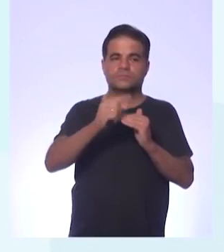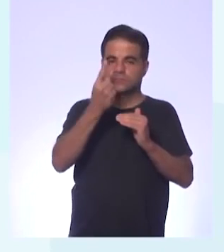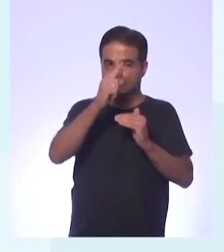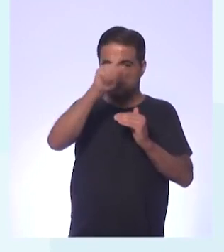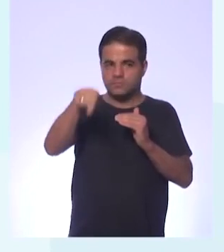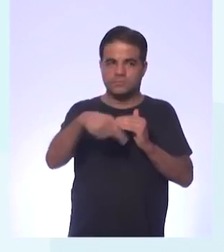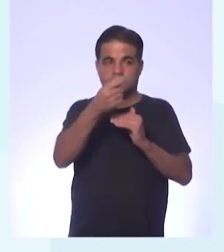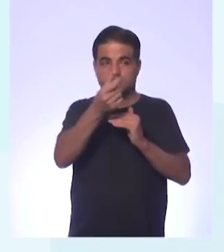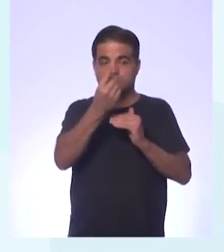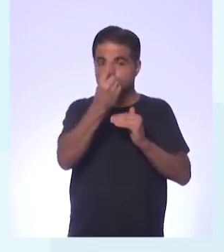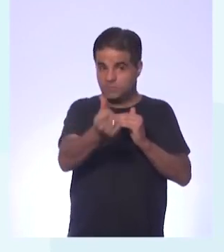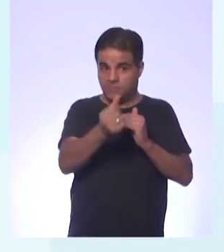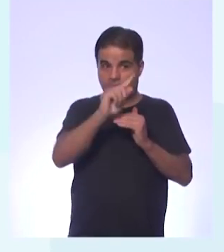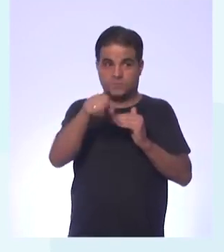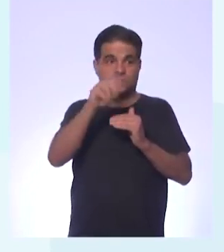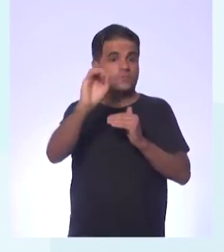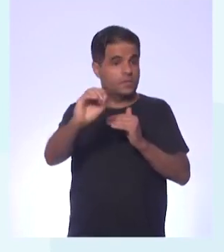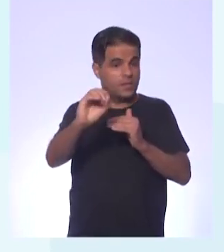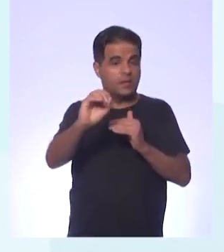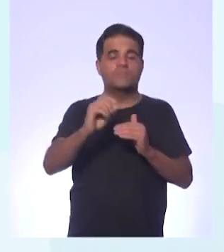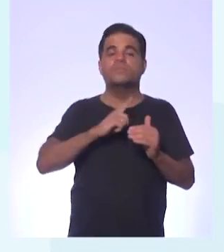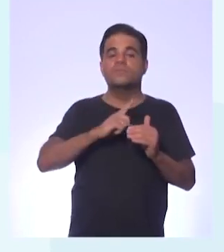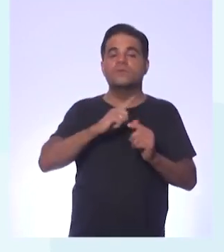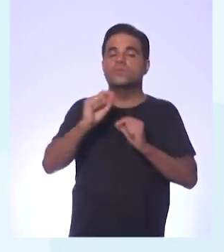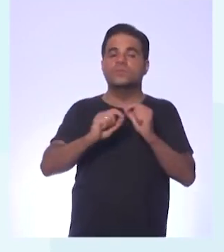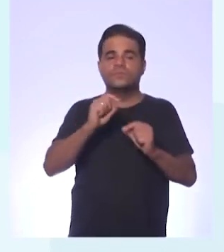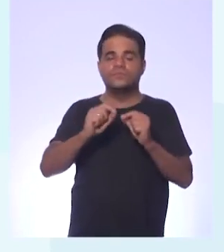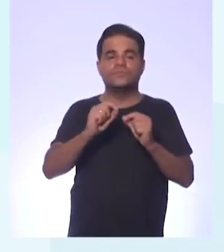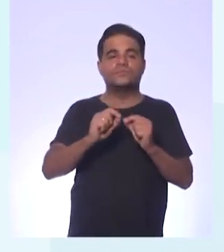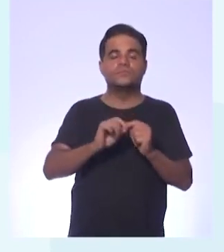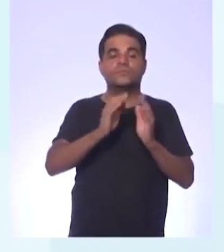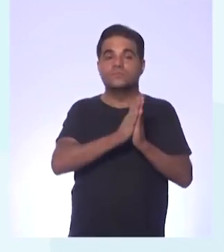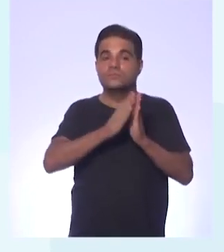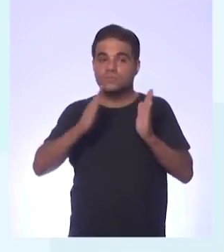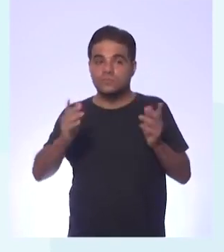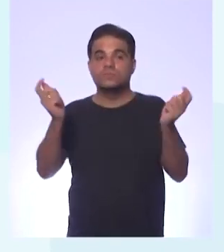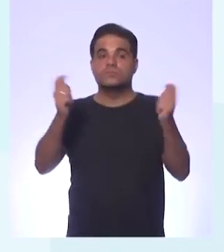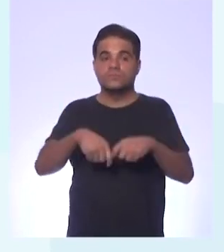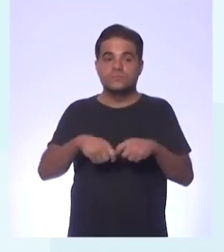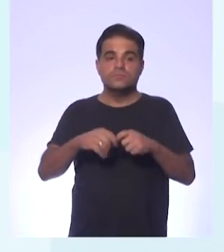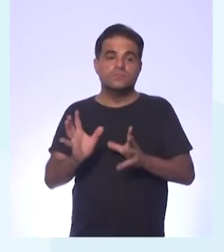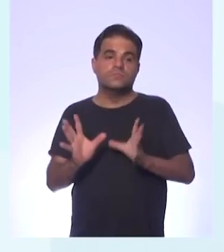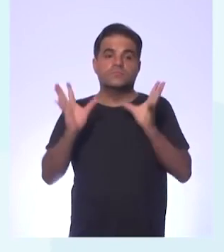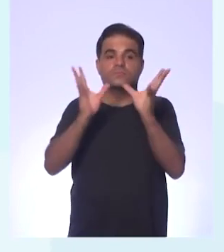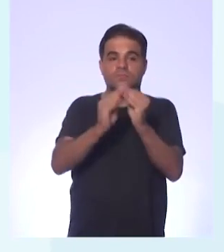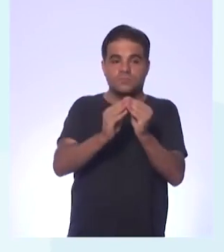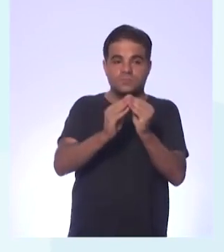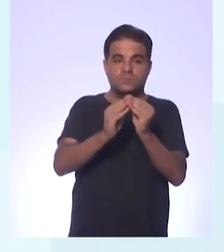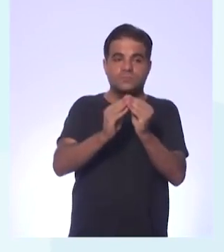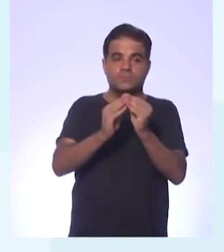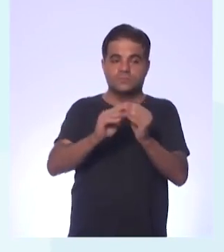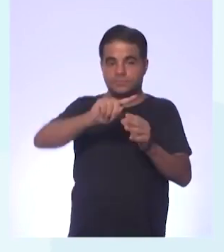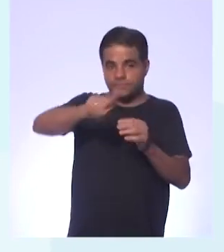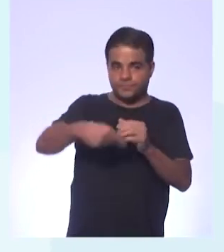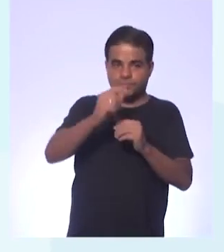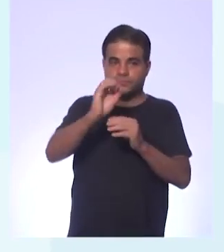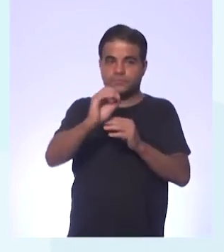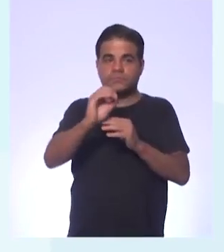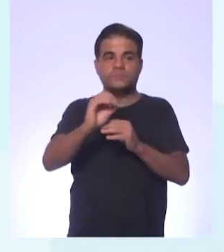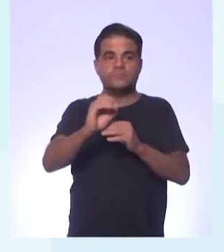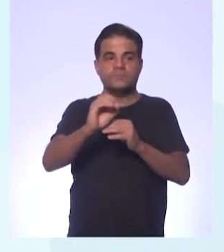0,0, 16,0, para também ter uma casa decimal. Aí eu posso simplesmente vir aqui, cortar a vírgula, e aí eu vou